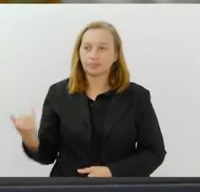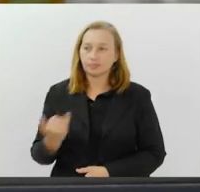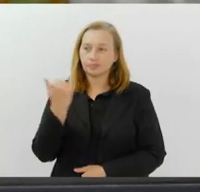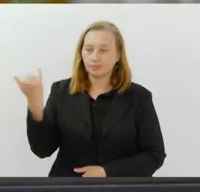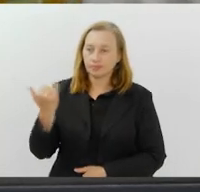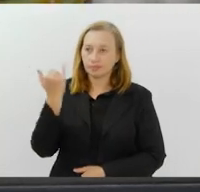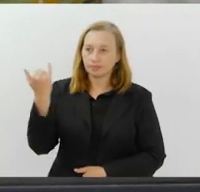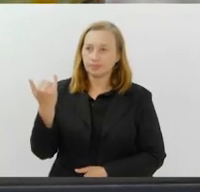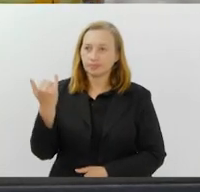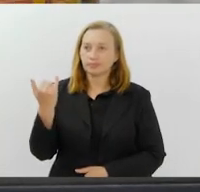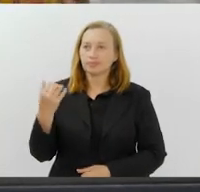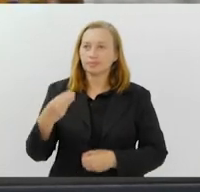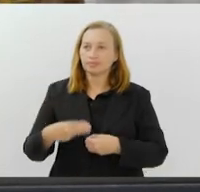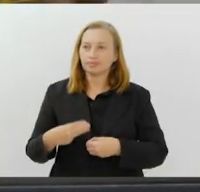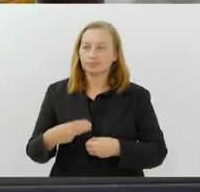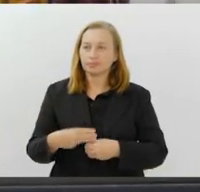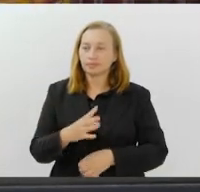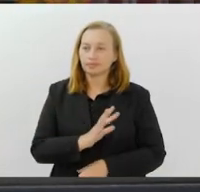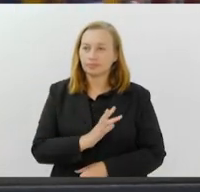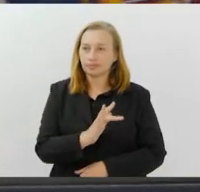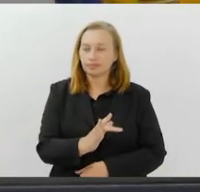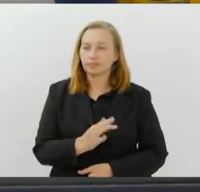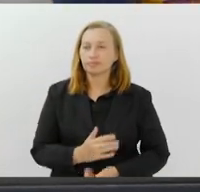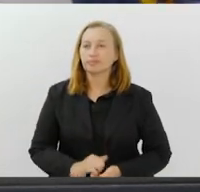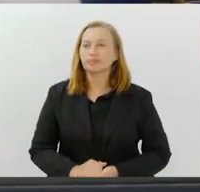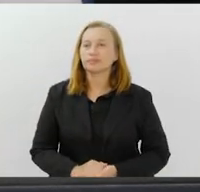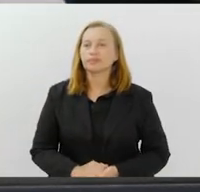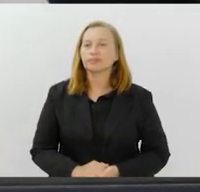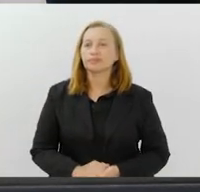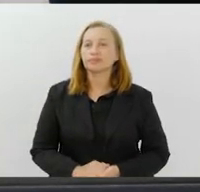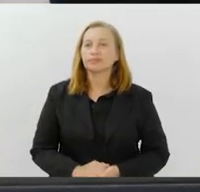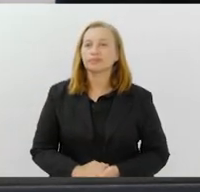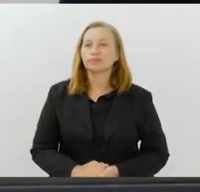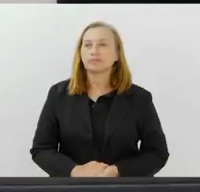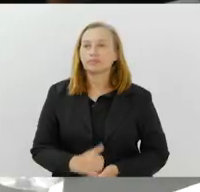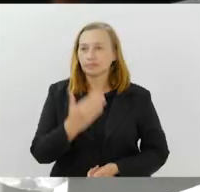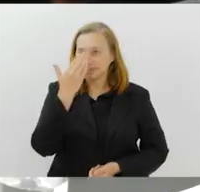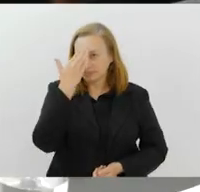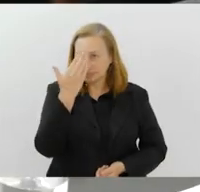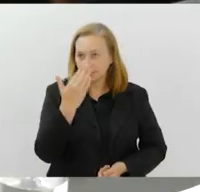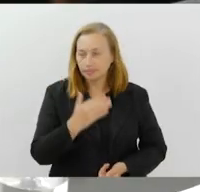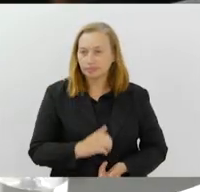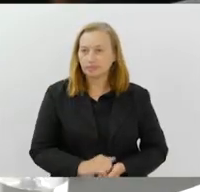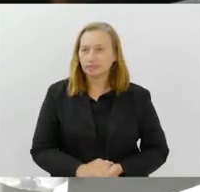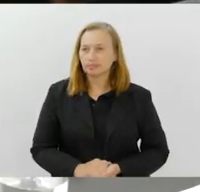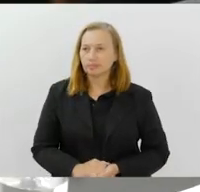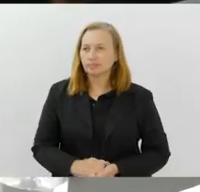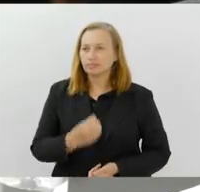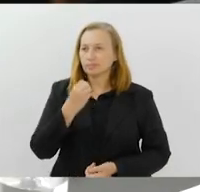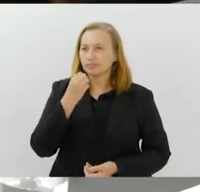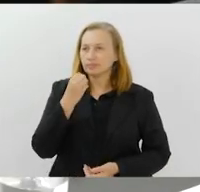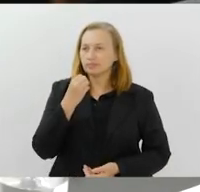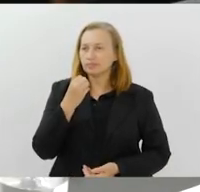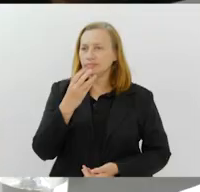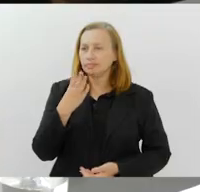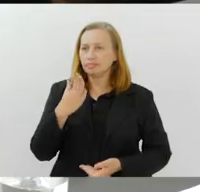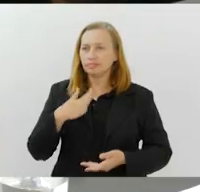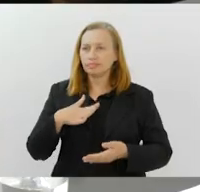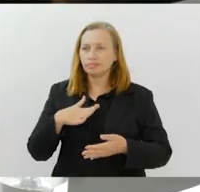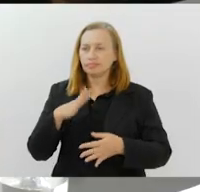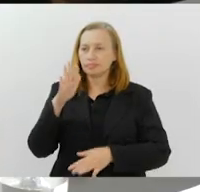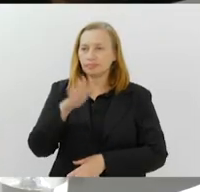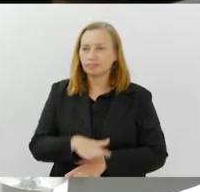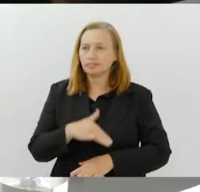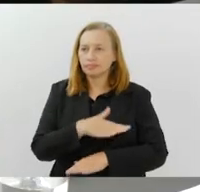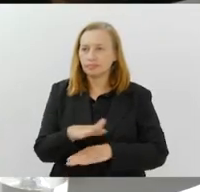da Baixada Fluminense freit obrigado boa tarde a todas e todas